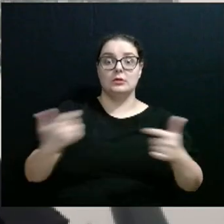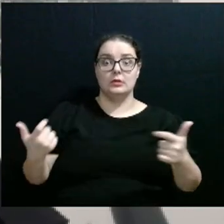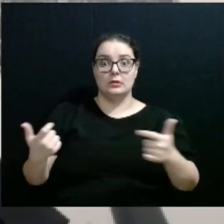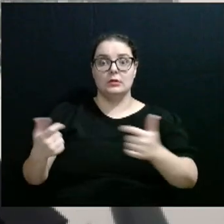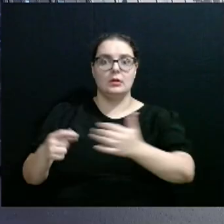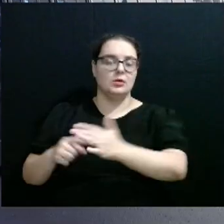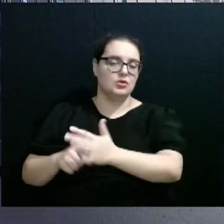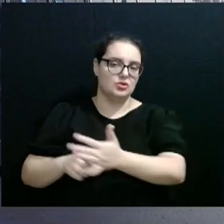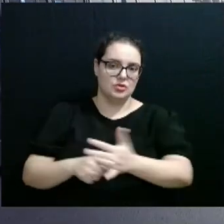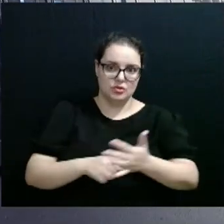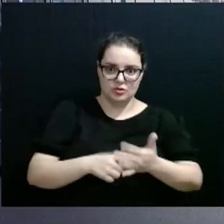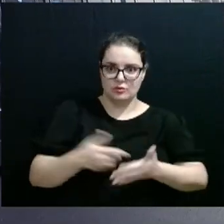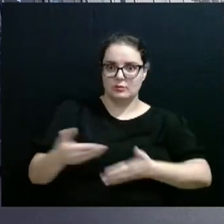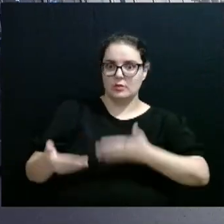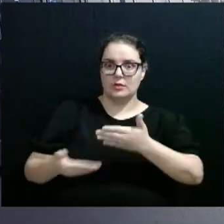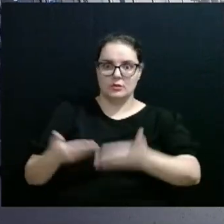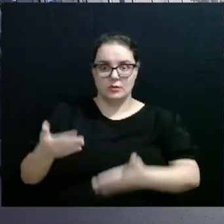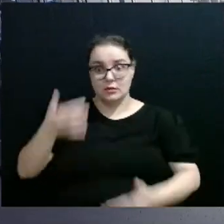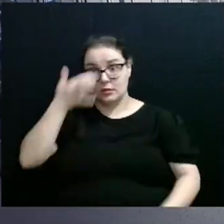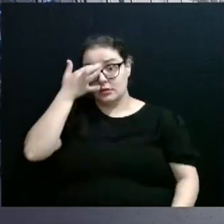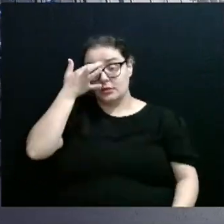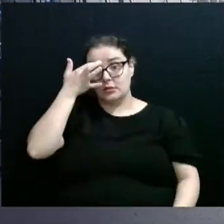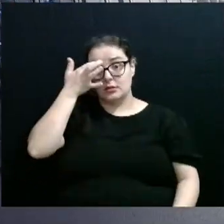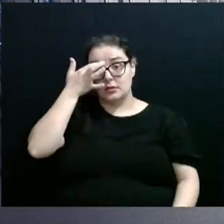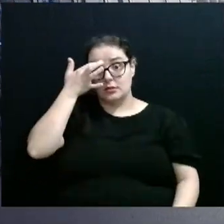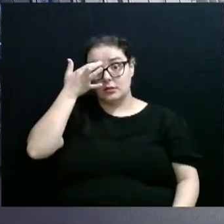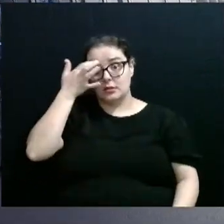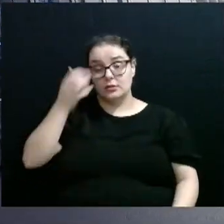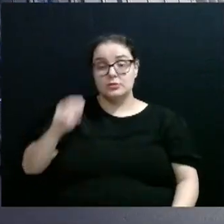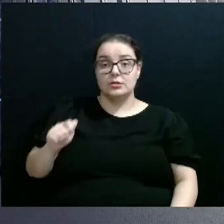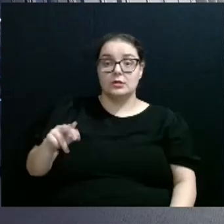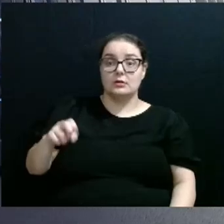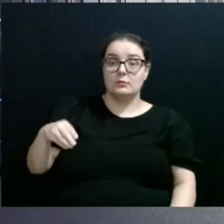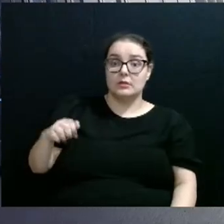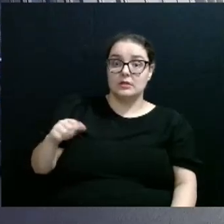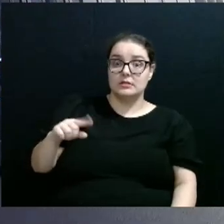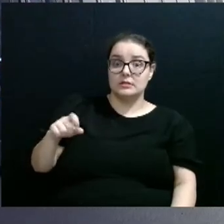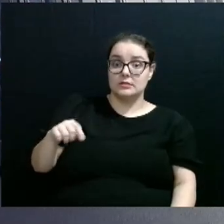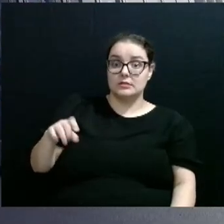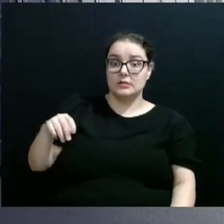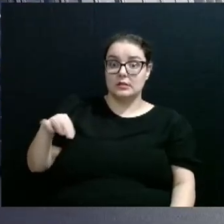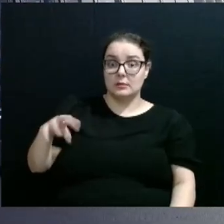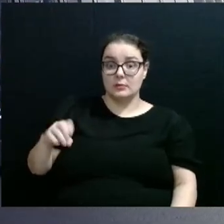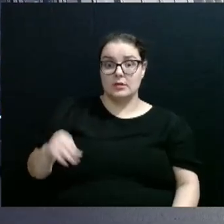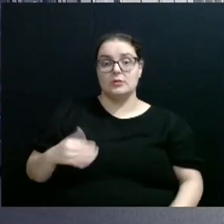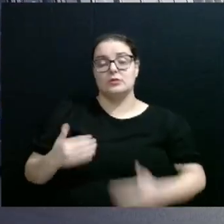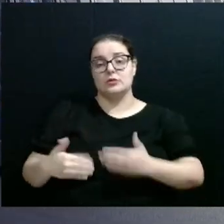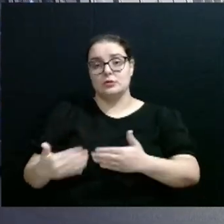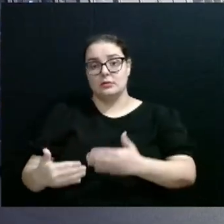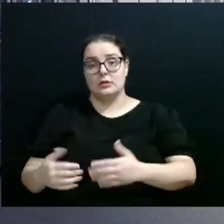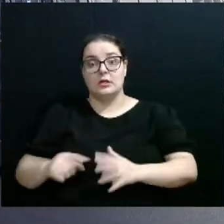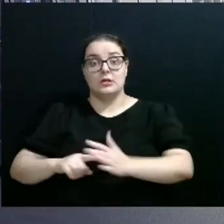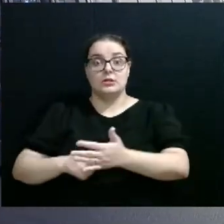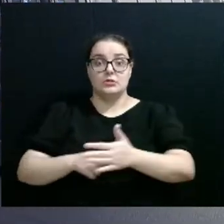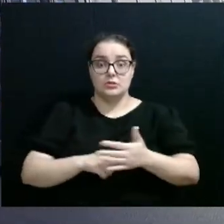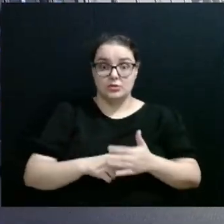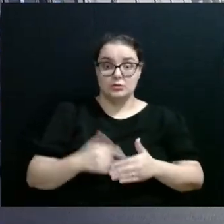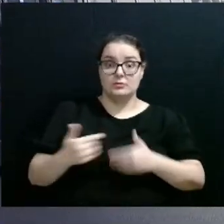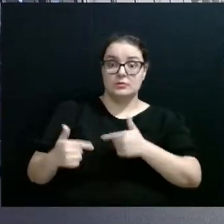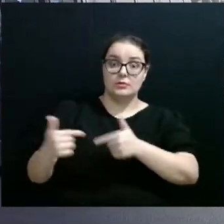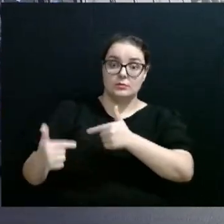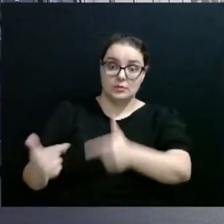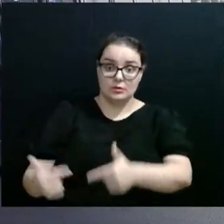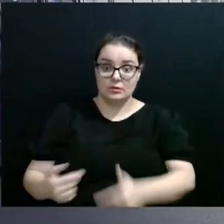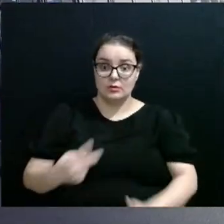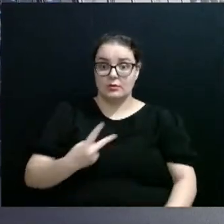de servidores de armazenamento e de processamento. Essas máquinas elas estão operando 24